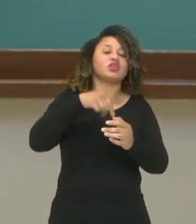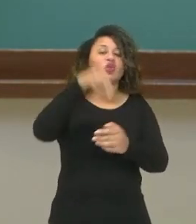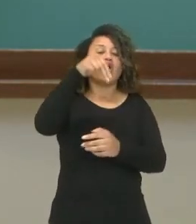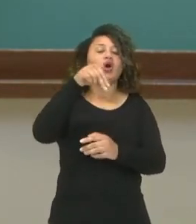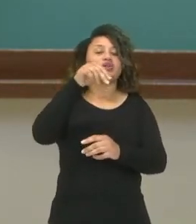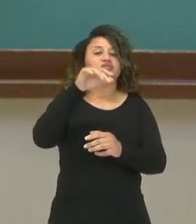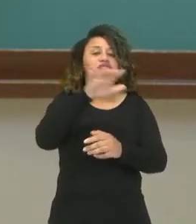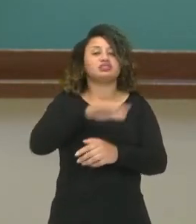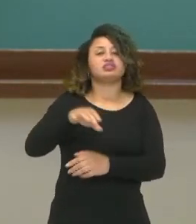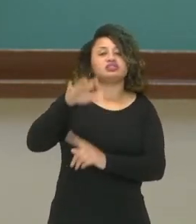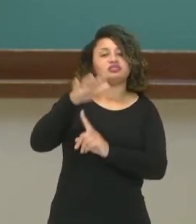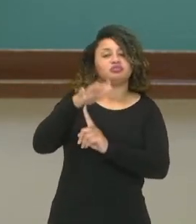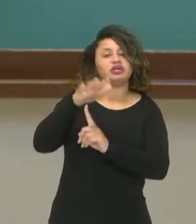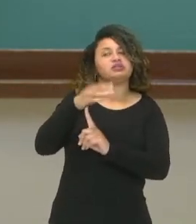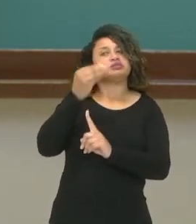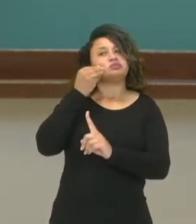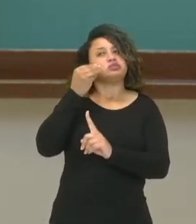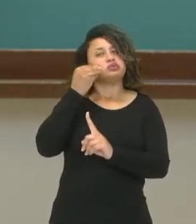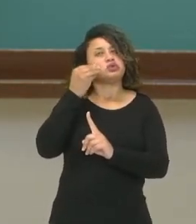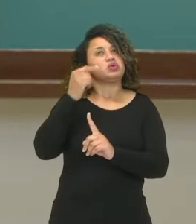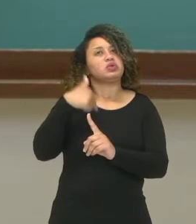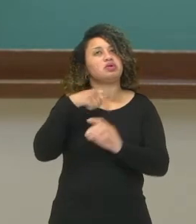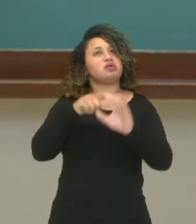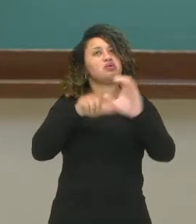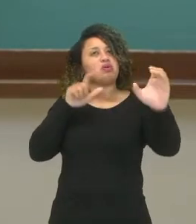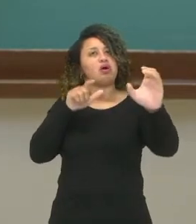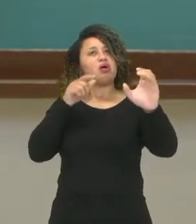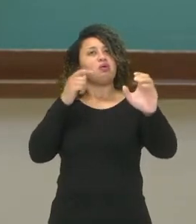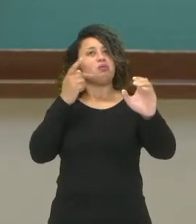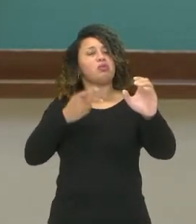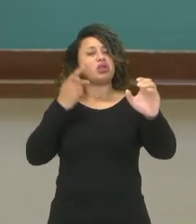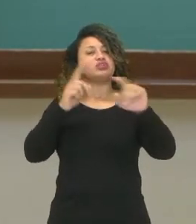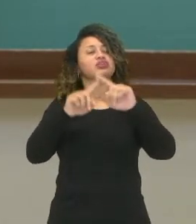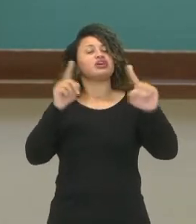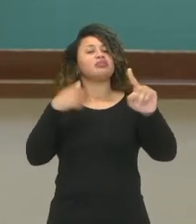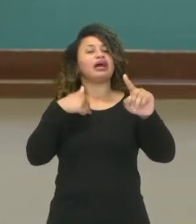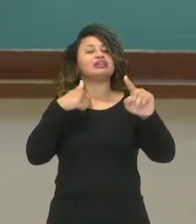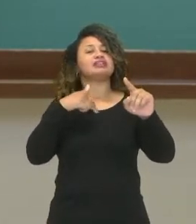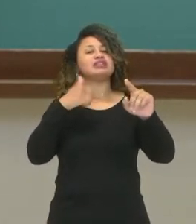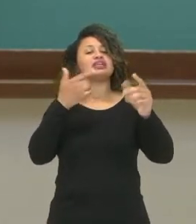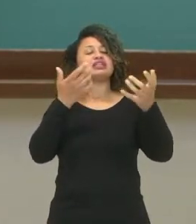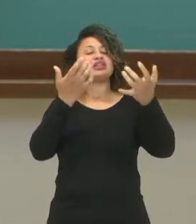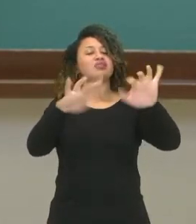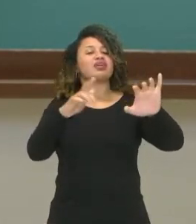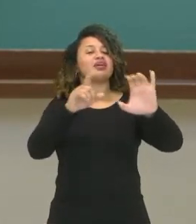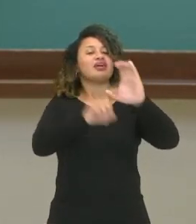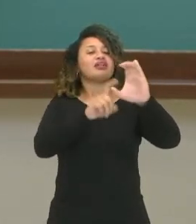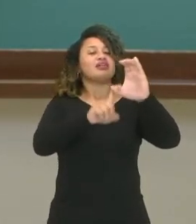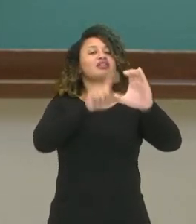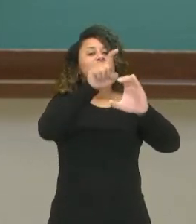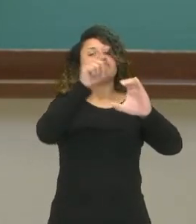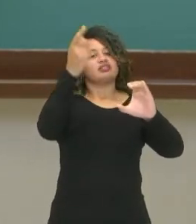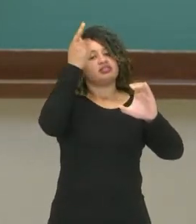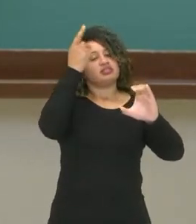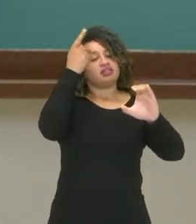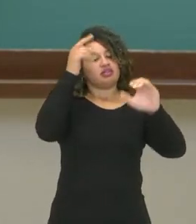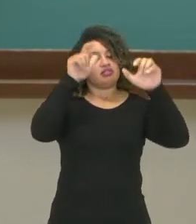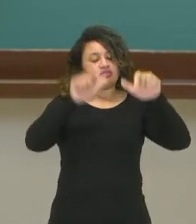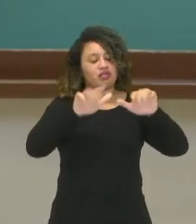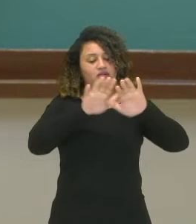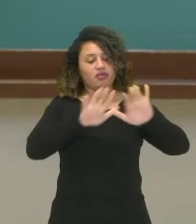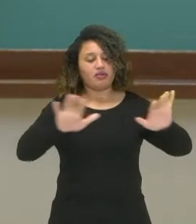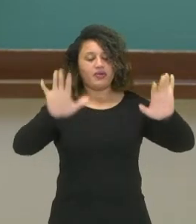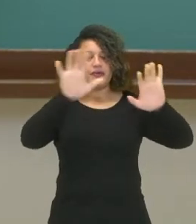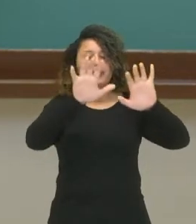tentou aí ter a sua própria, não é uma independência política, mas superar a dependência de São Paulo e se estabilizar então